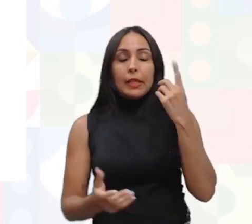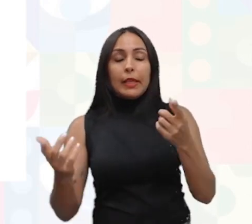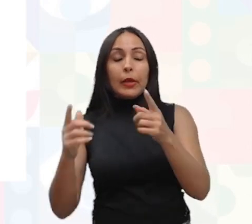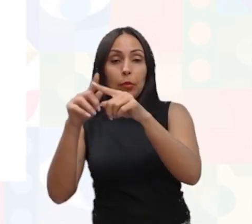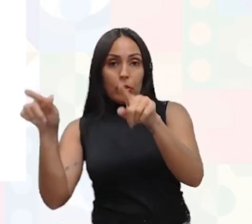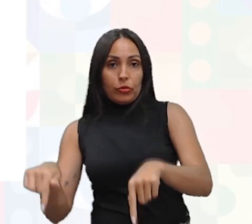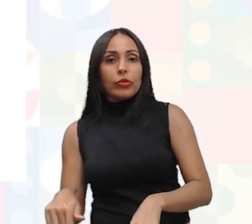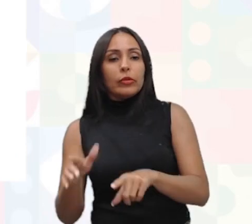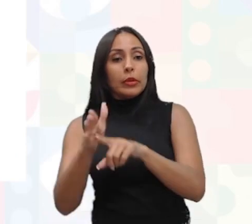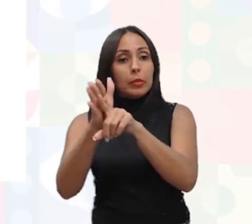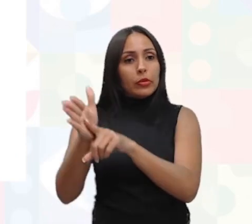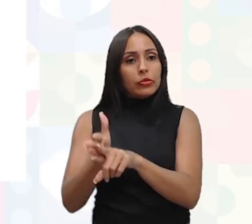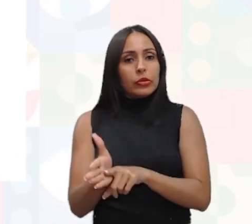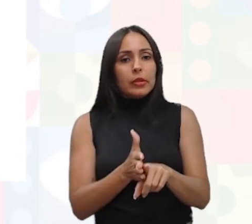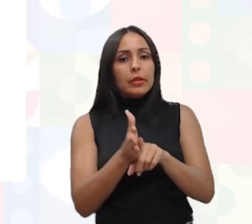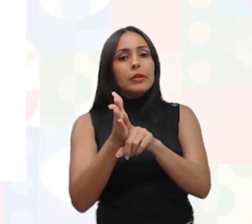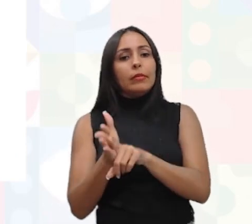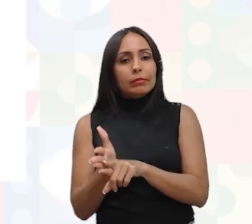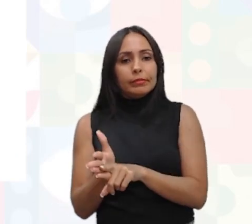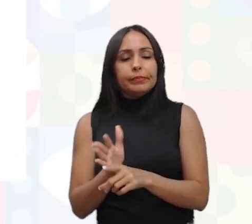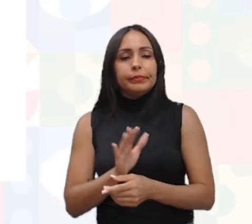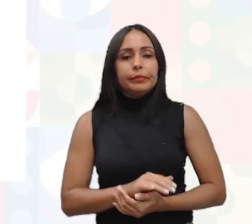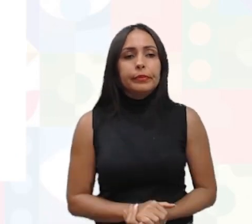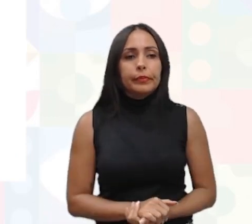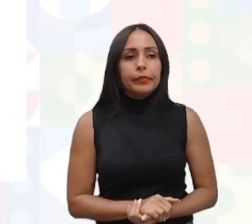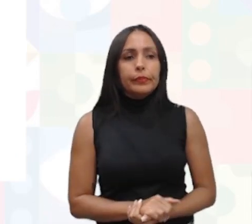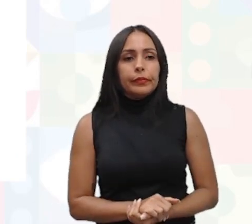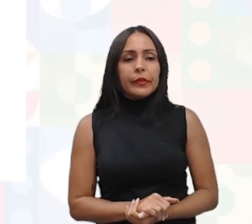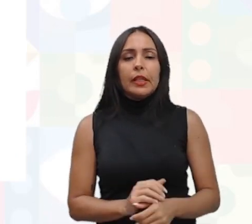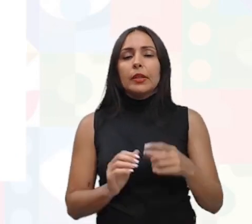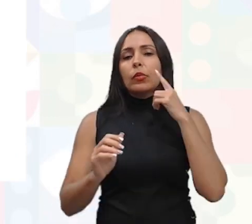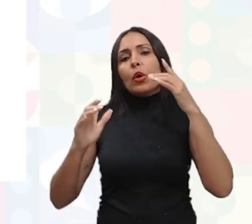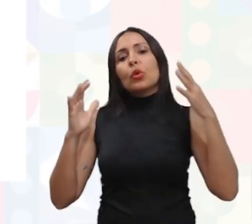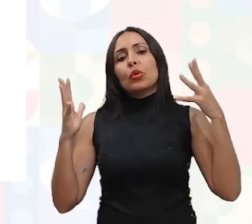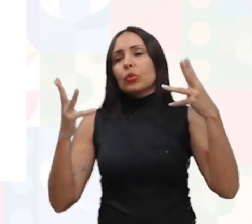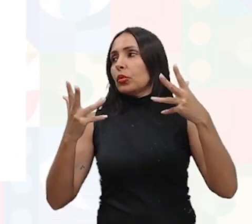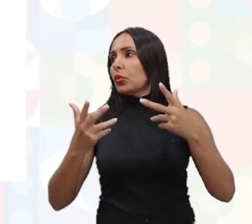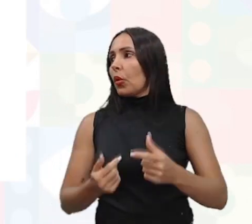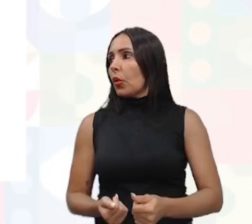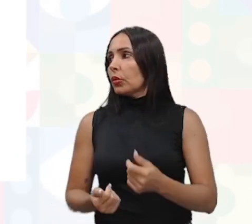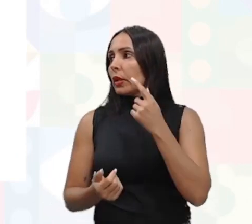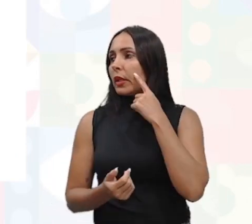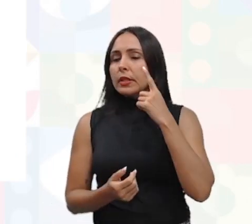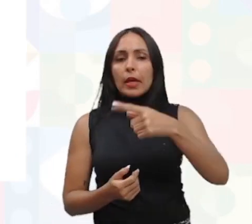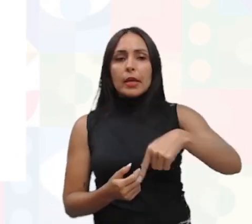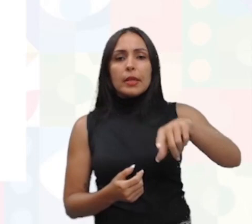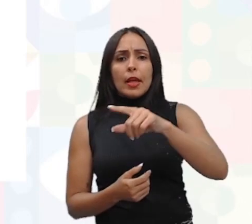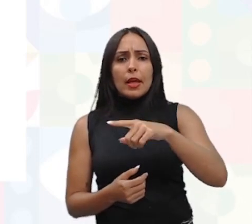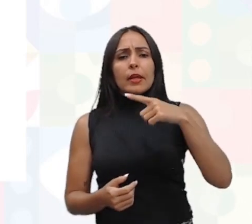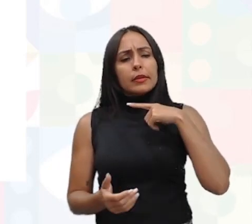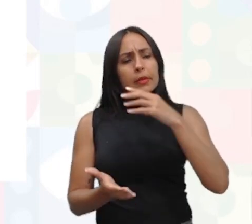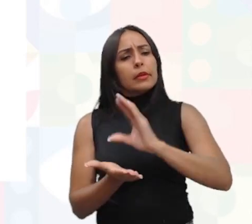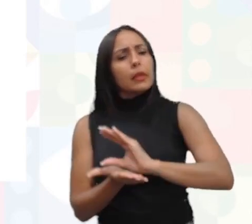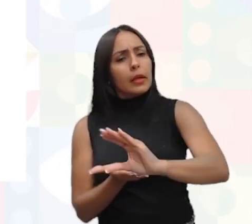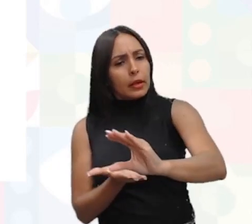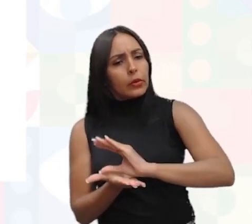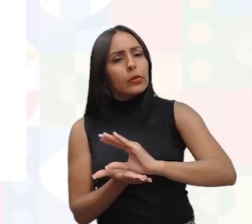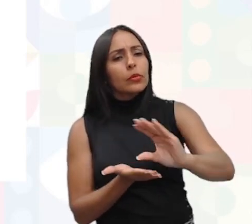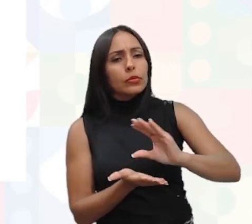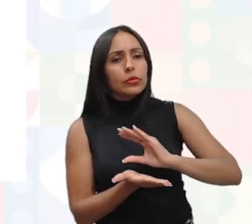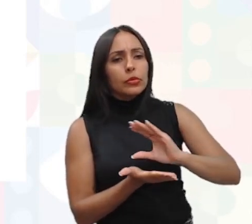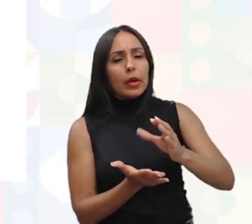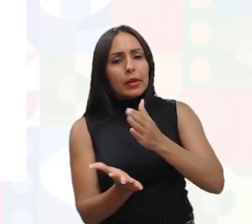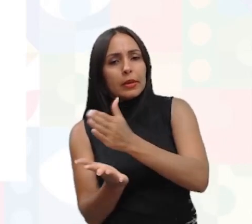pesquisa, projetos de extensão. Então, todos esses editais, né, eles têm recursos que são